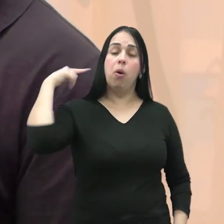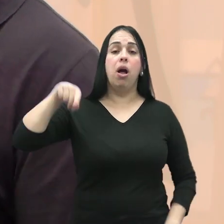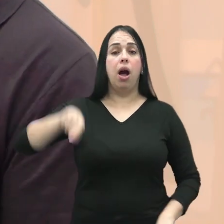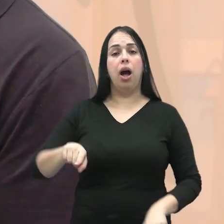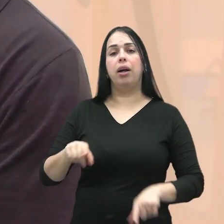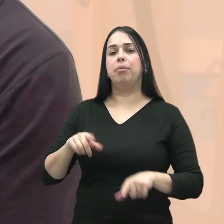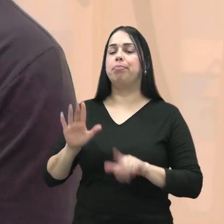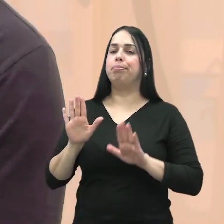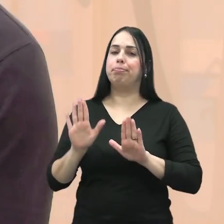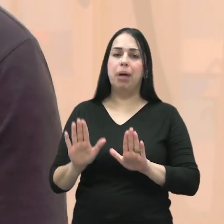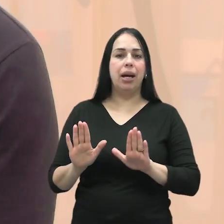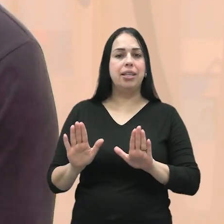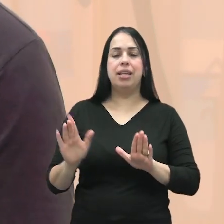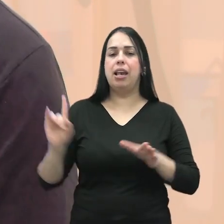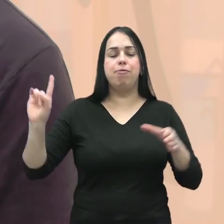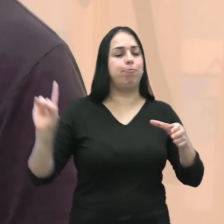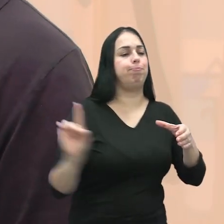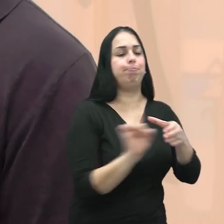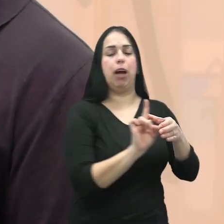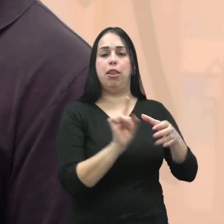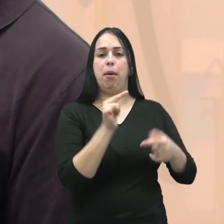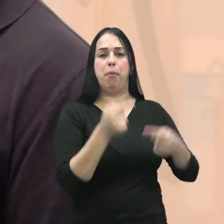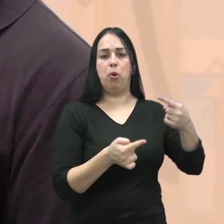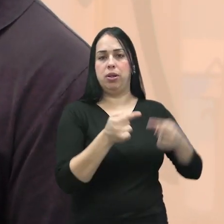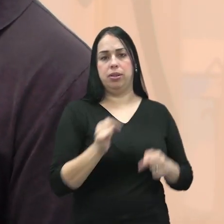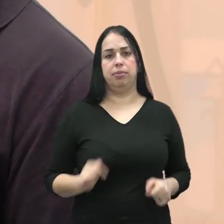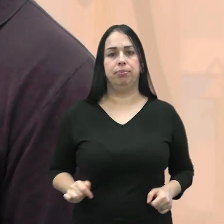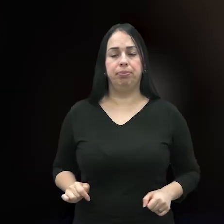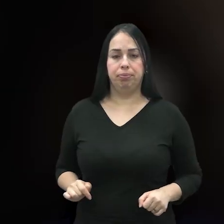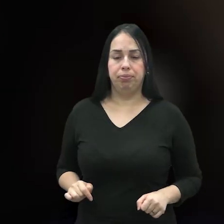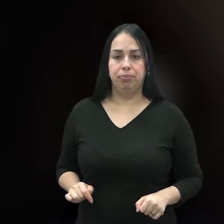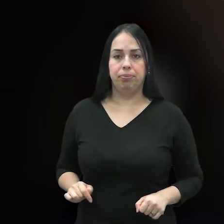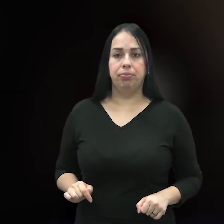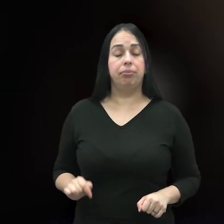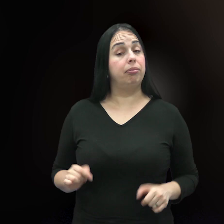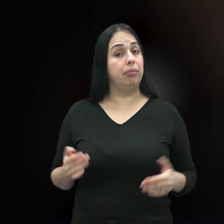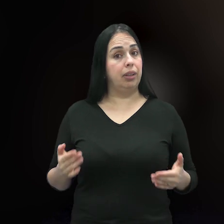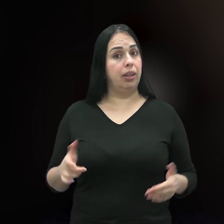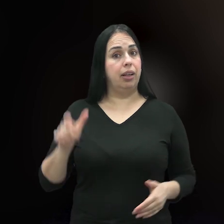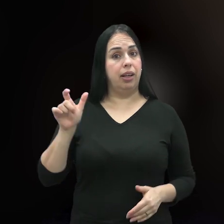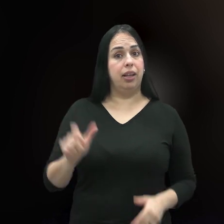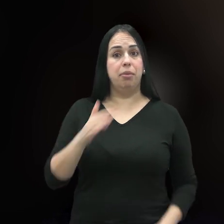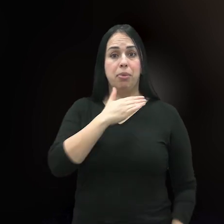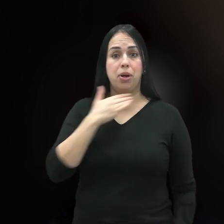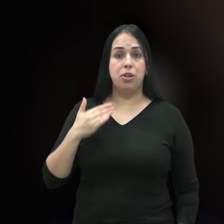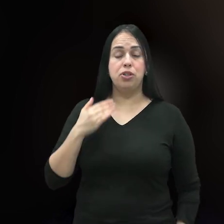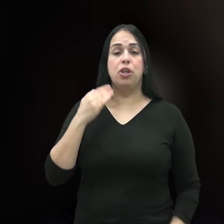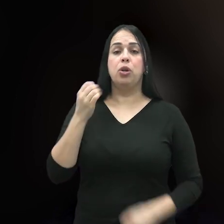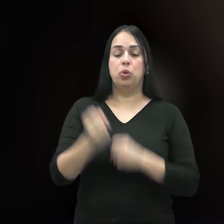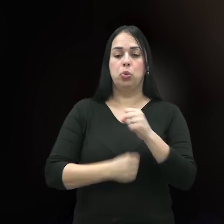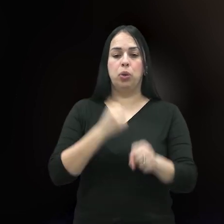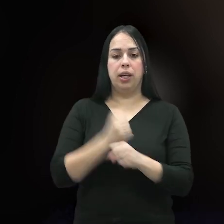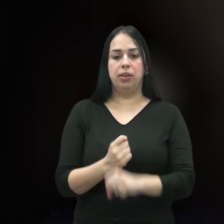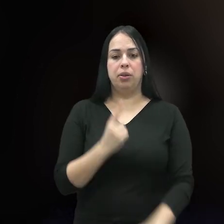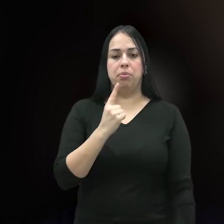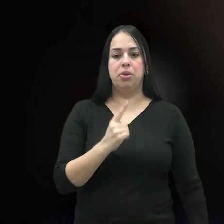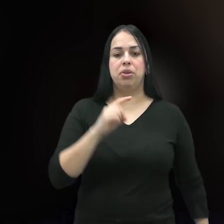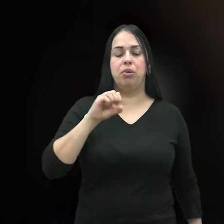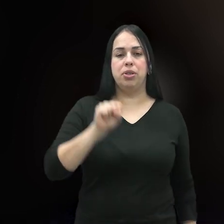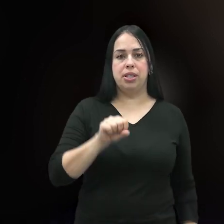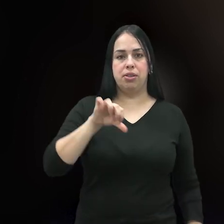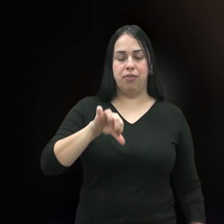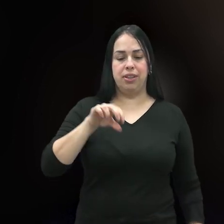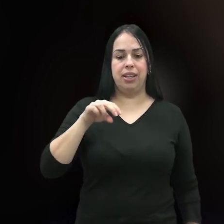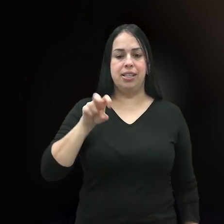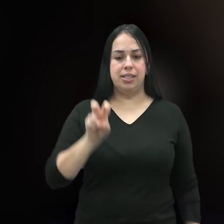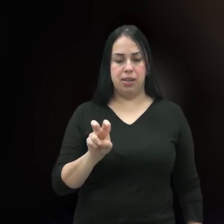consequências ou maiores ações ali para a política naquele momento. Floriano Peixoto morreu em junho de